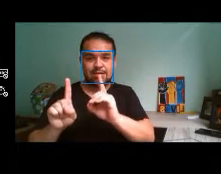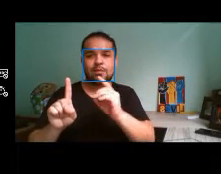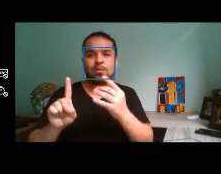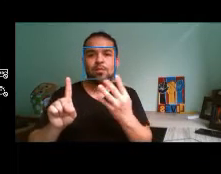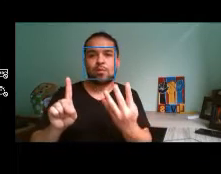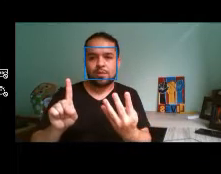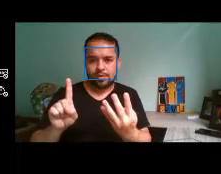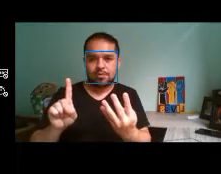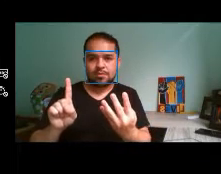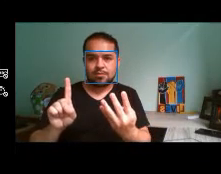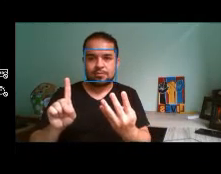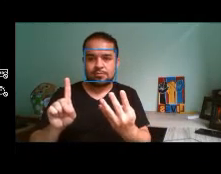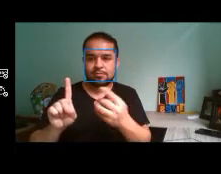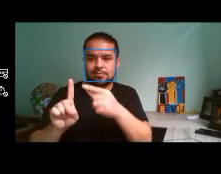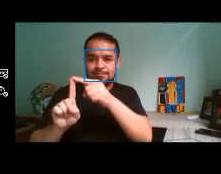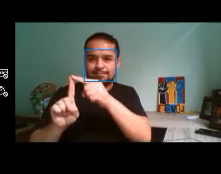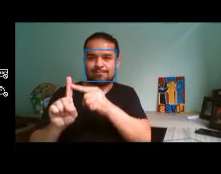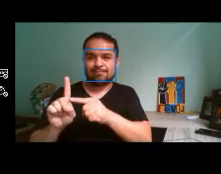D4.